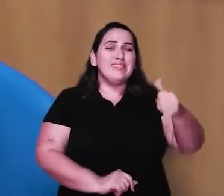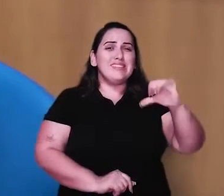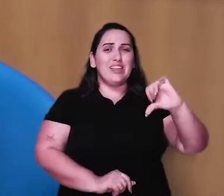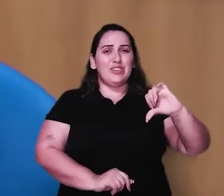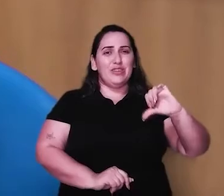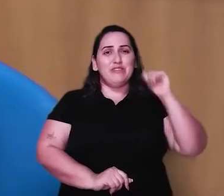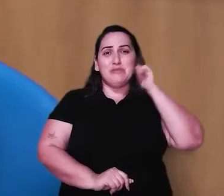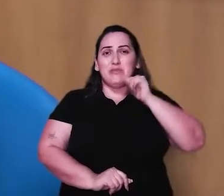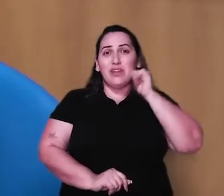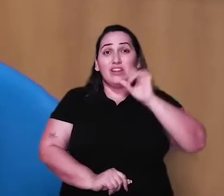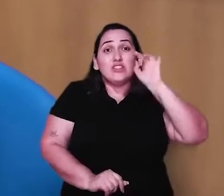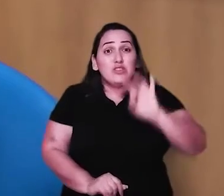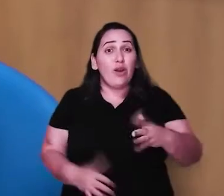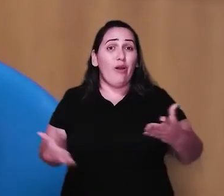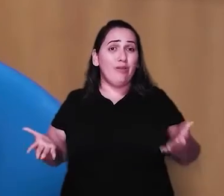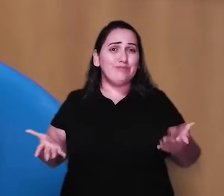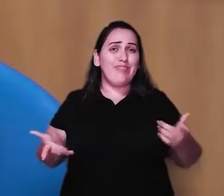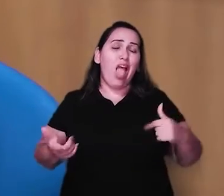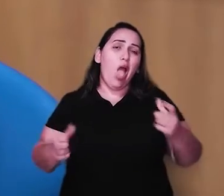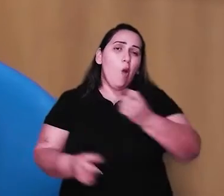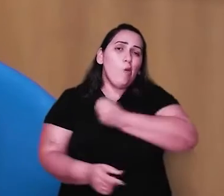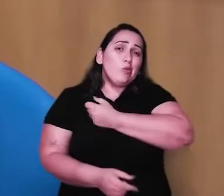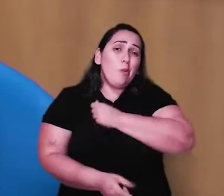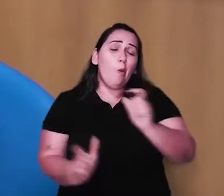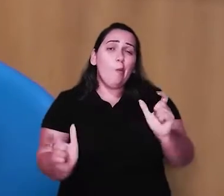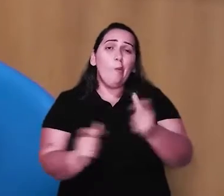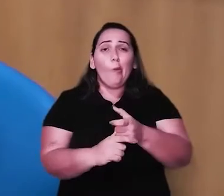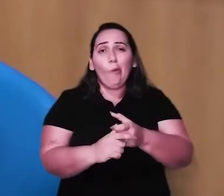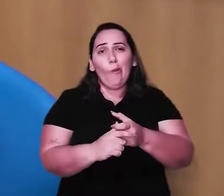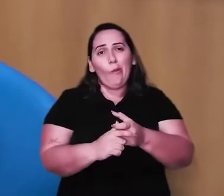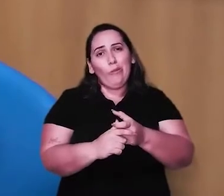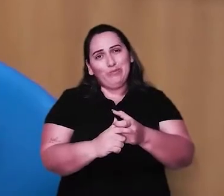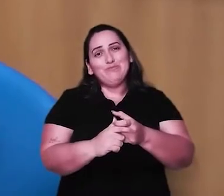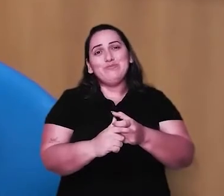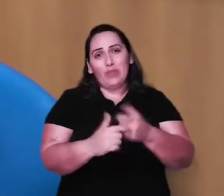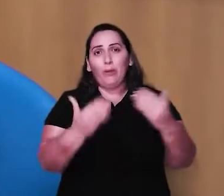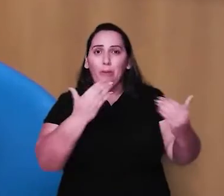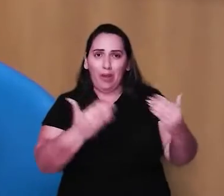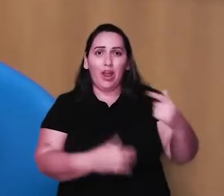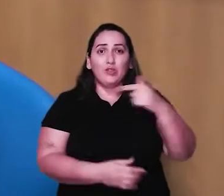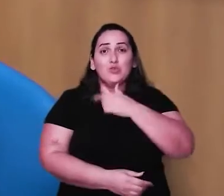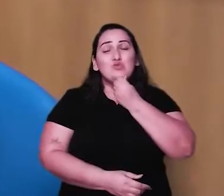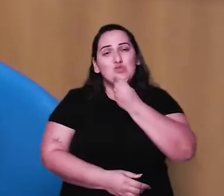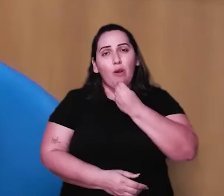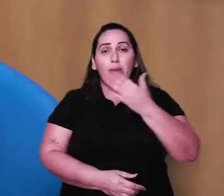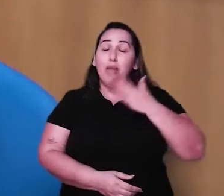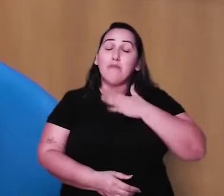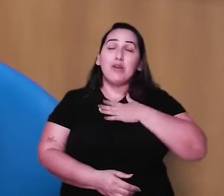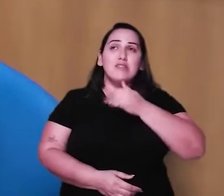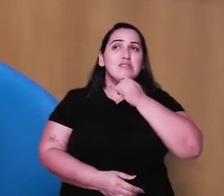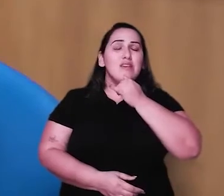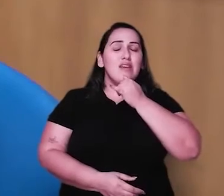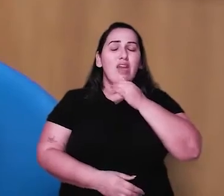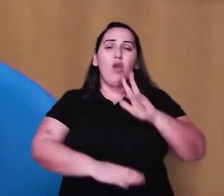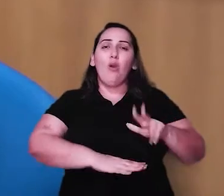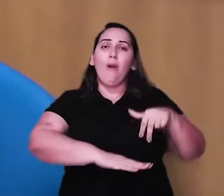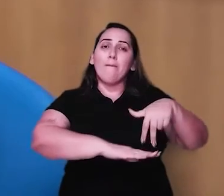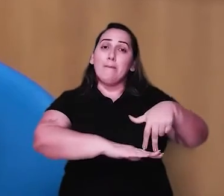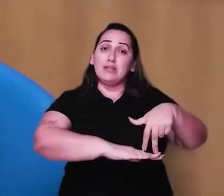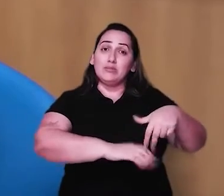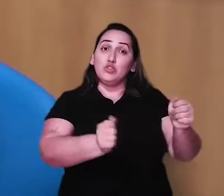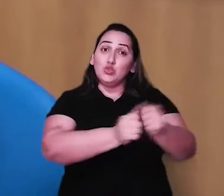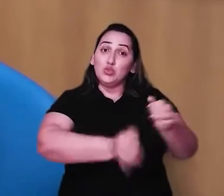plenário 19 mulheres. Então, assim, ainda é um número muito pequeno. Eu, na cadeira dos juristas,